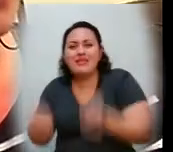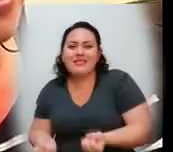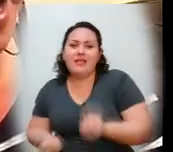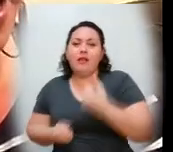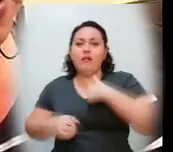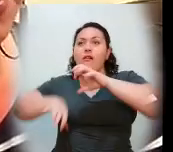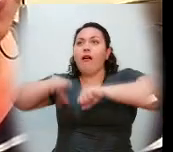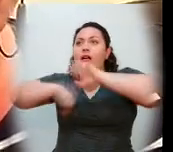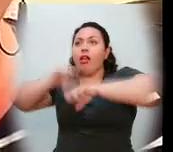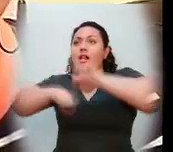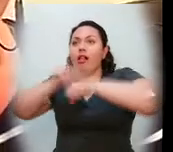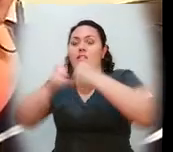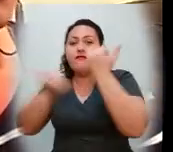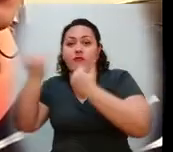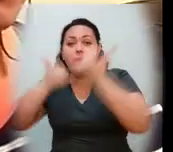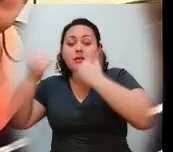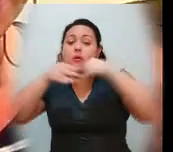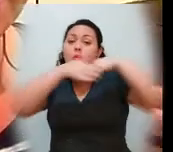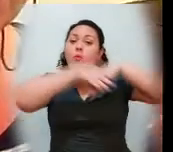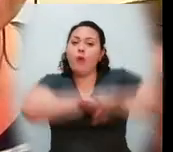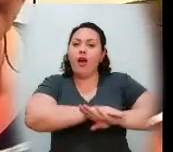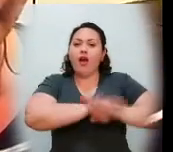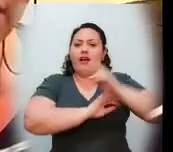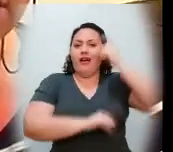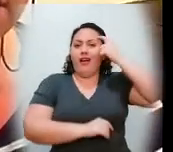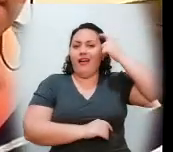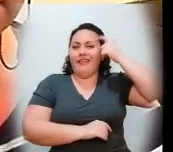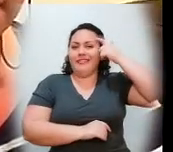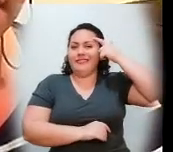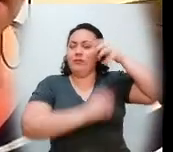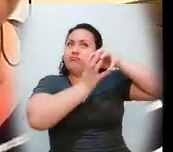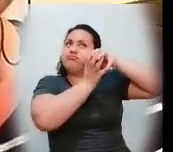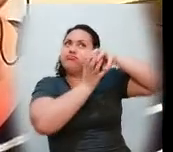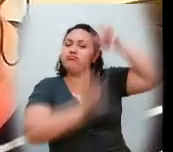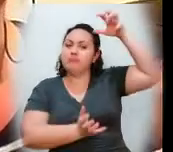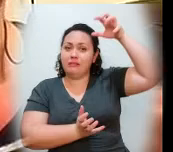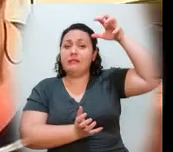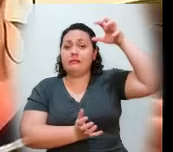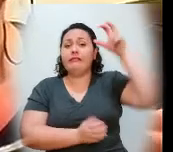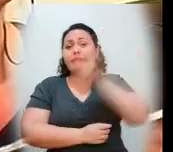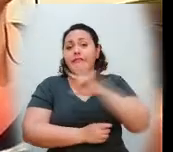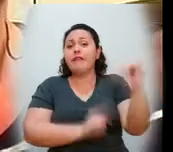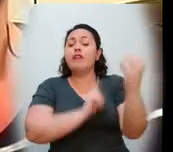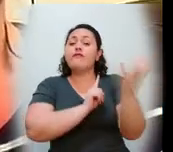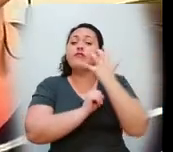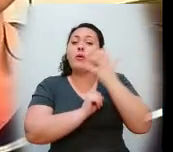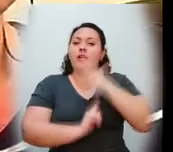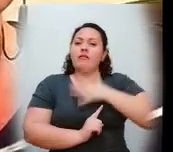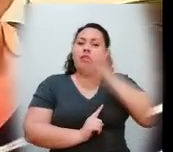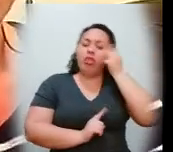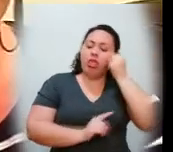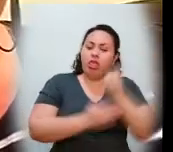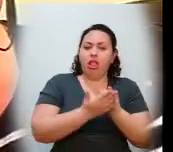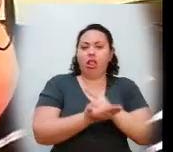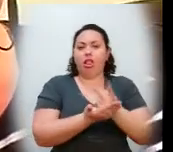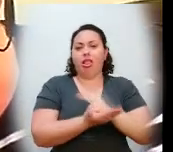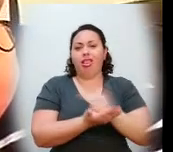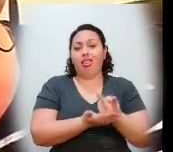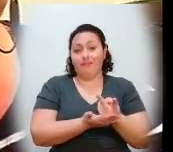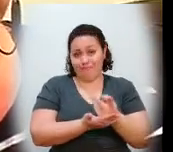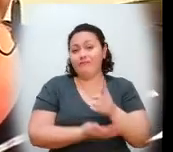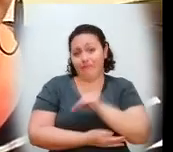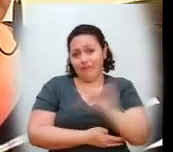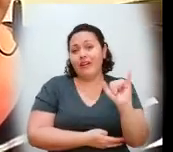muito pesado, e depois isso fica registrado, né? E aí também vai interferir na nossa qualidade do